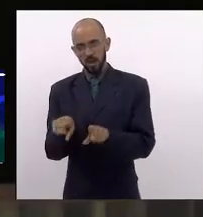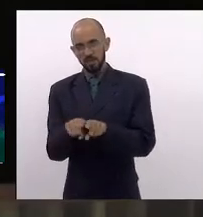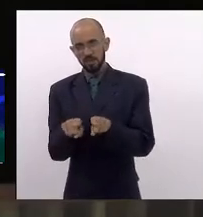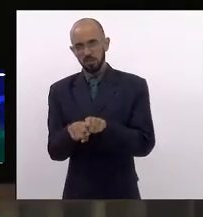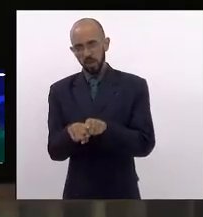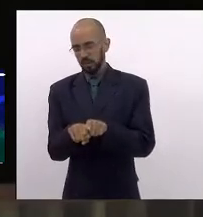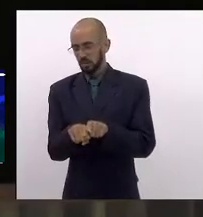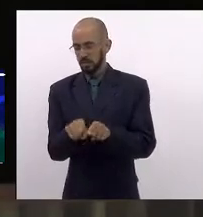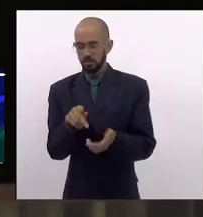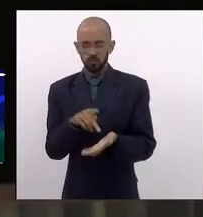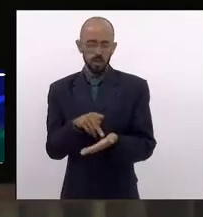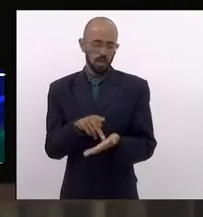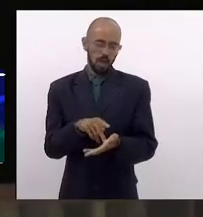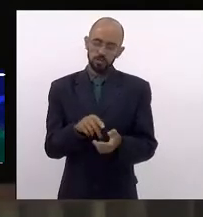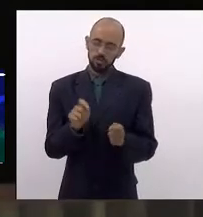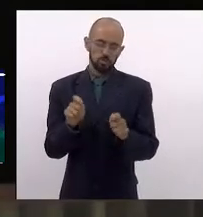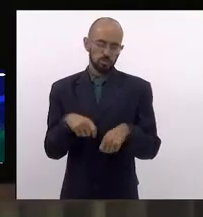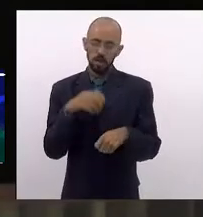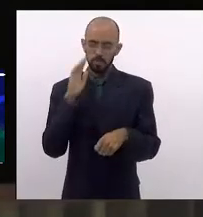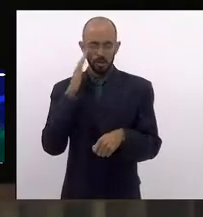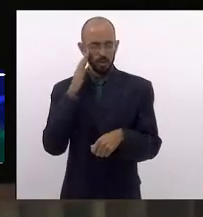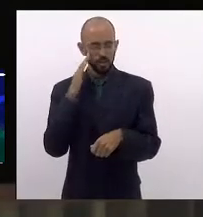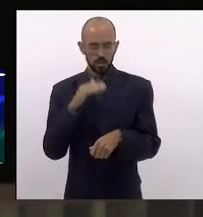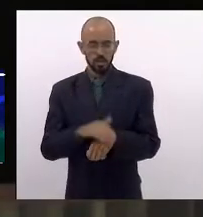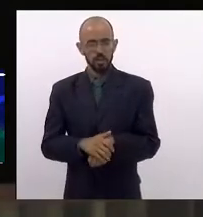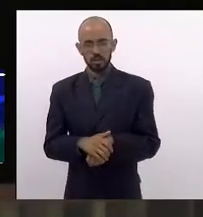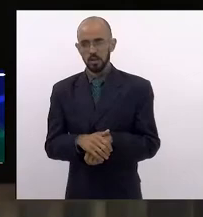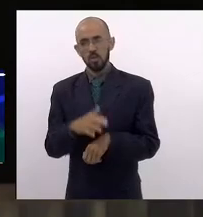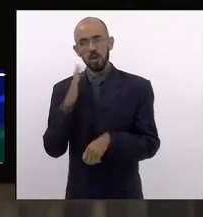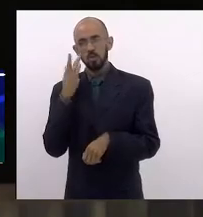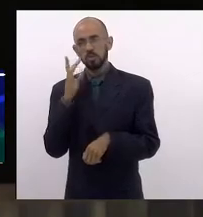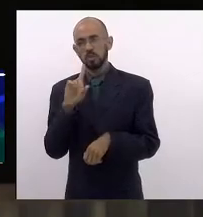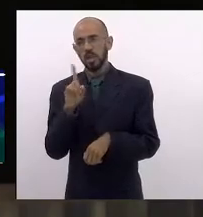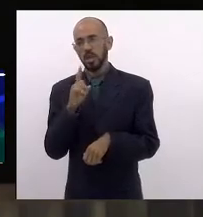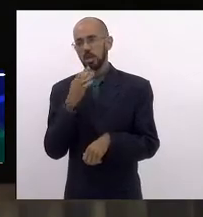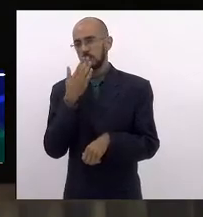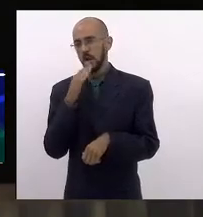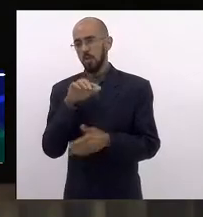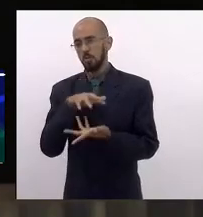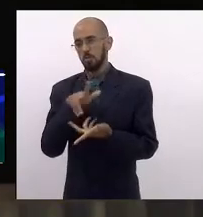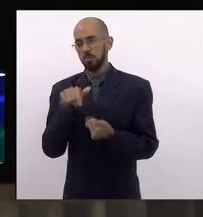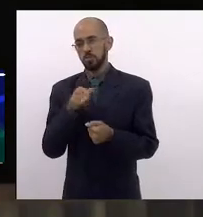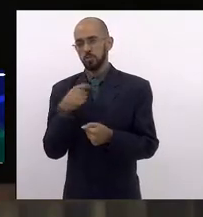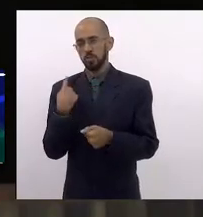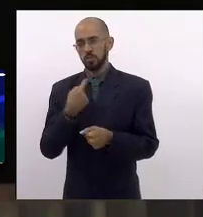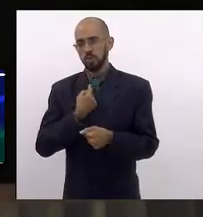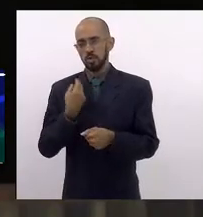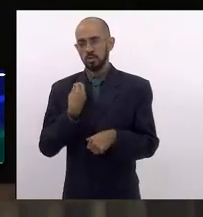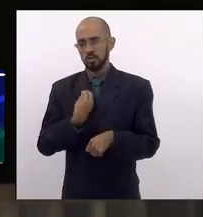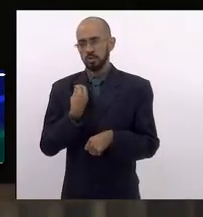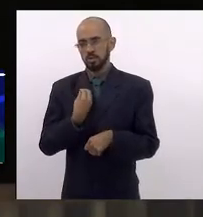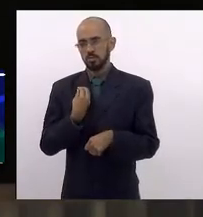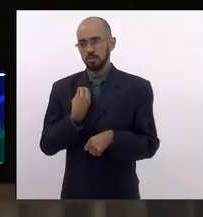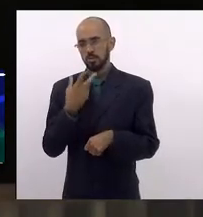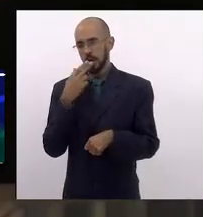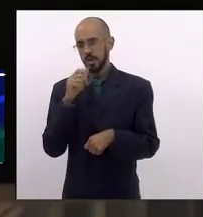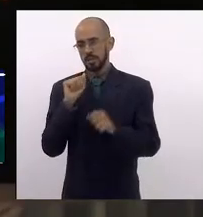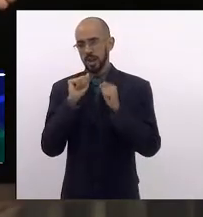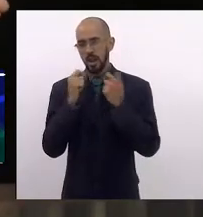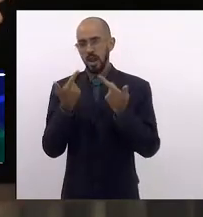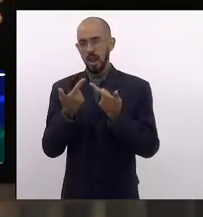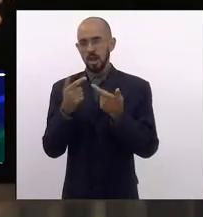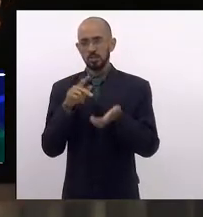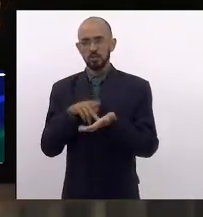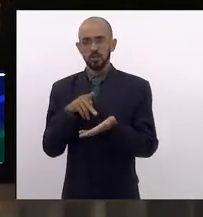também realmente é incompreensível eu não sei em que mundo é que a gente está e aqui essa casa parece que tá